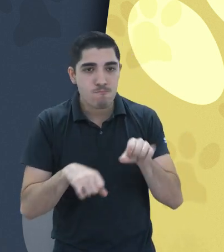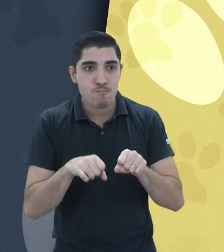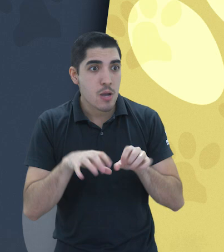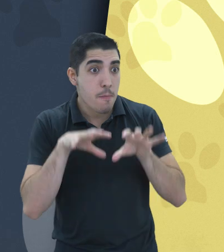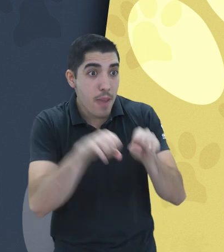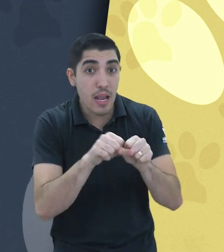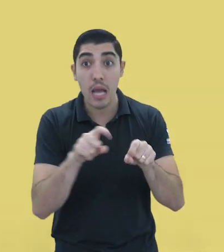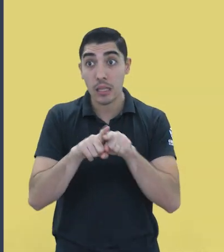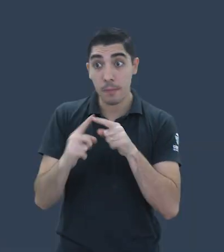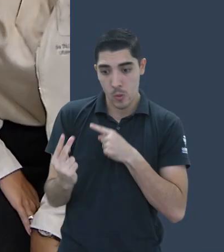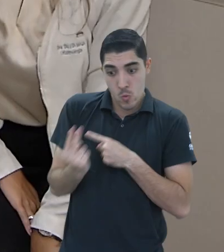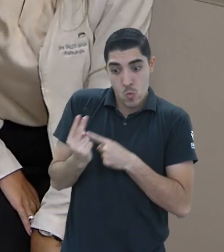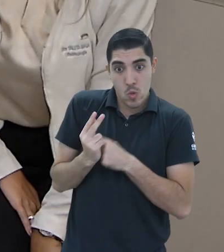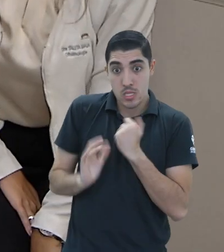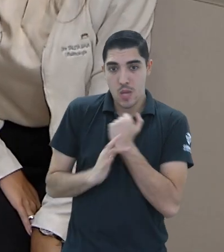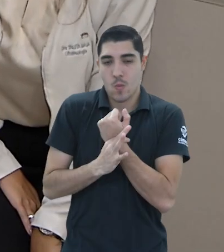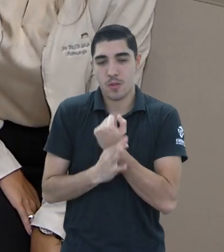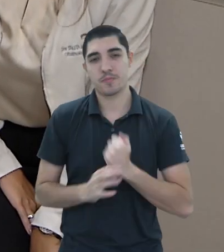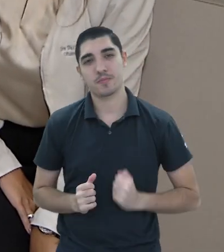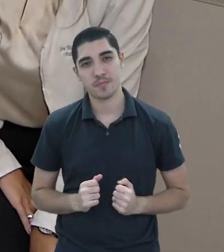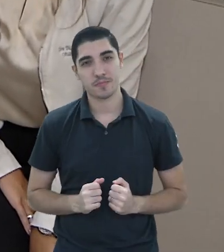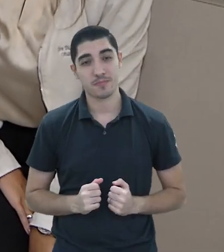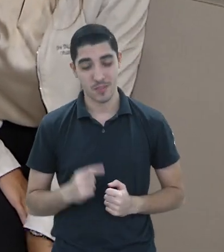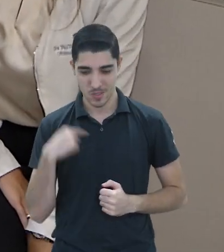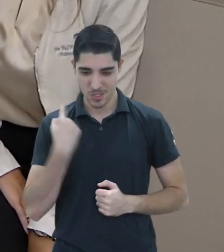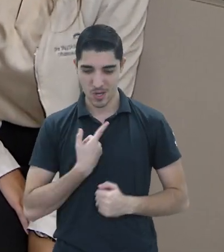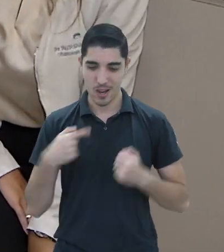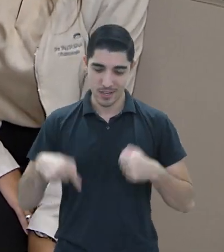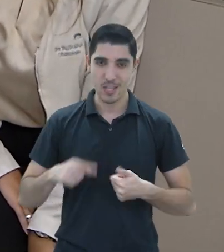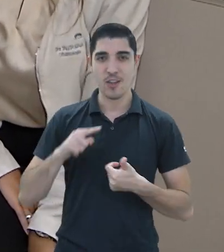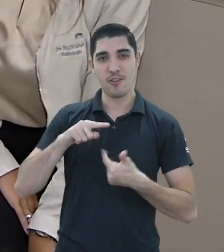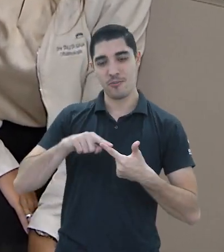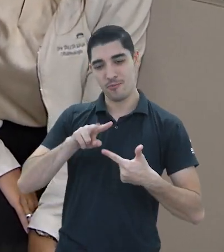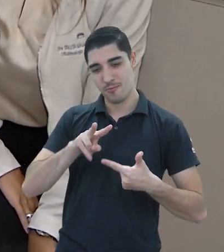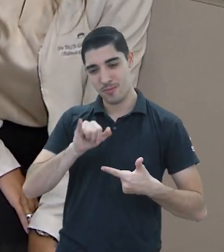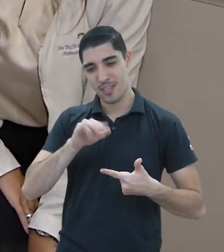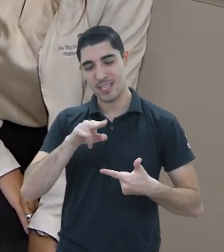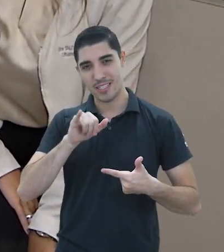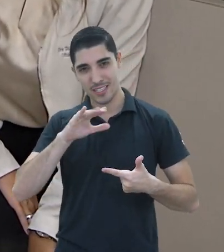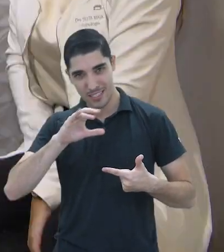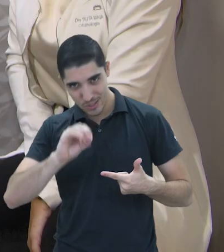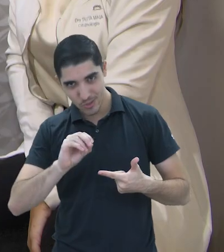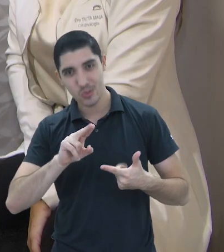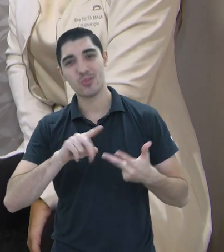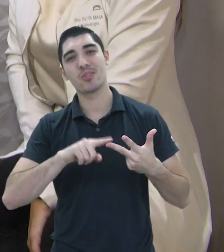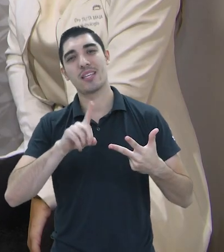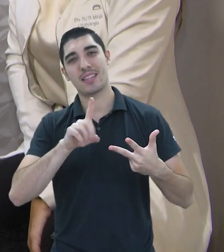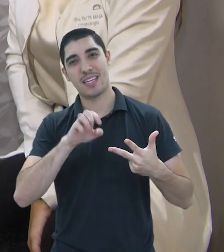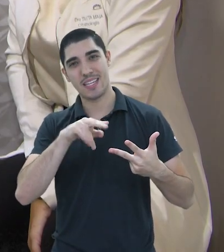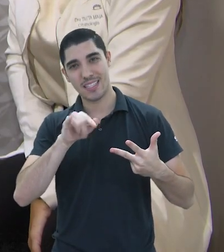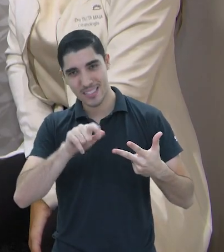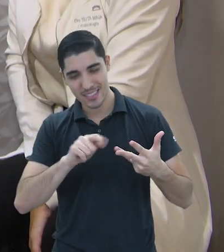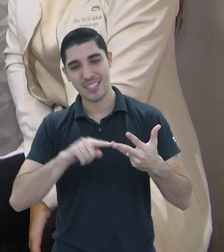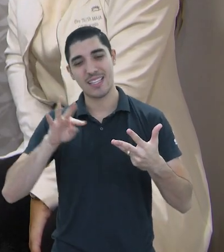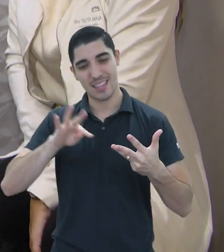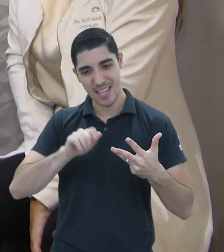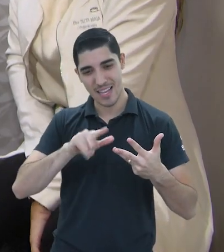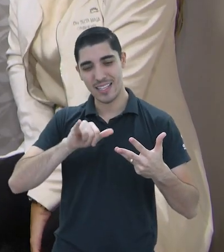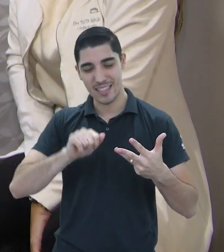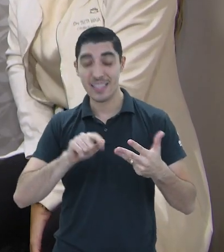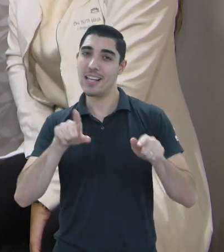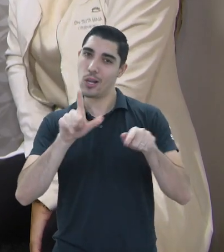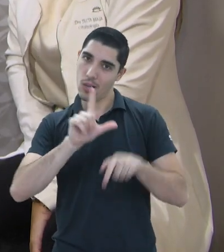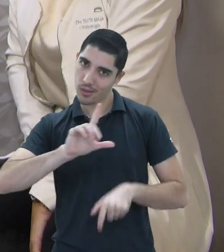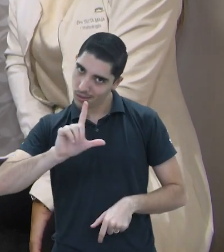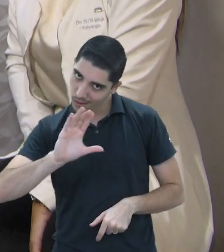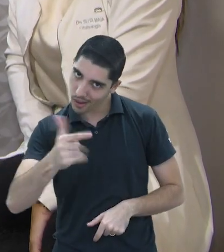contra predadores. Todo mundo reunido, eu, Vinícius, Denise, doutora Thalita e, claro, Farofa e Farinha também,